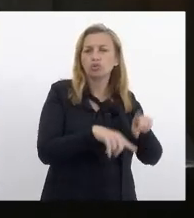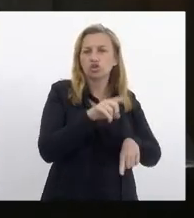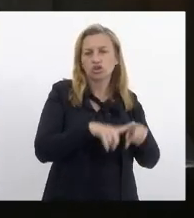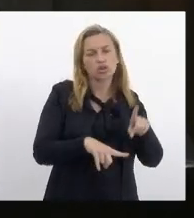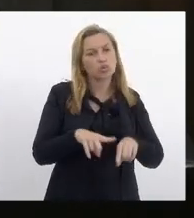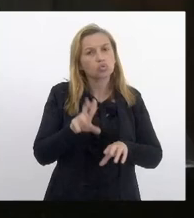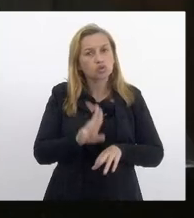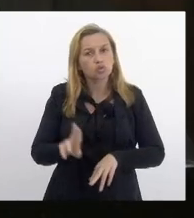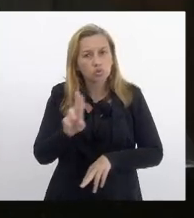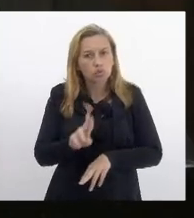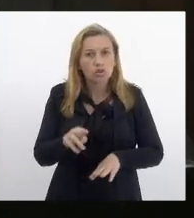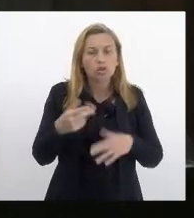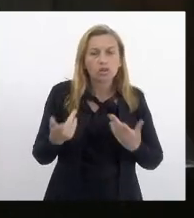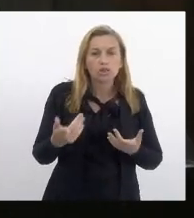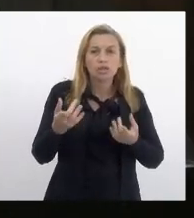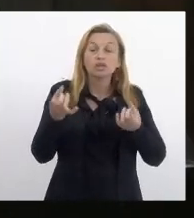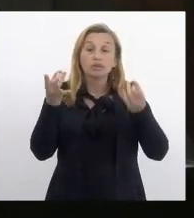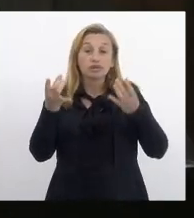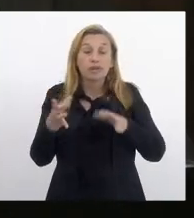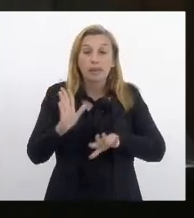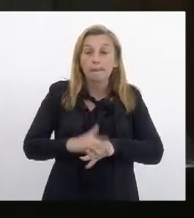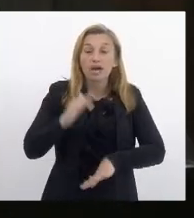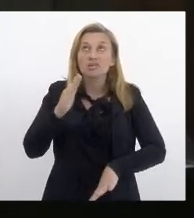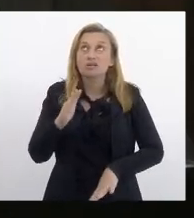conjunto de especificações ainda mais,